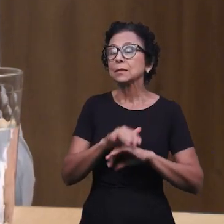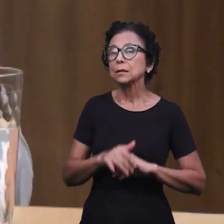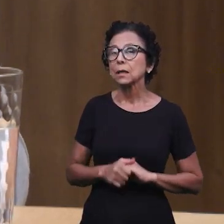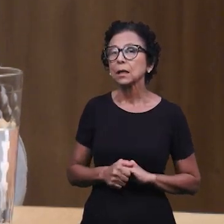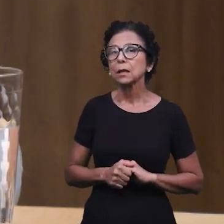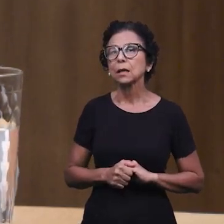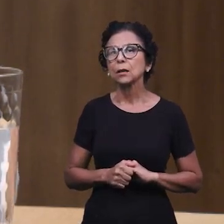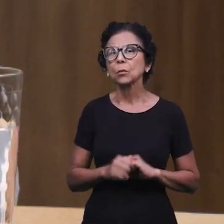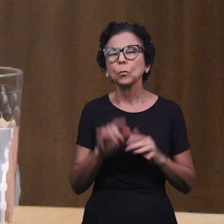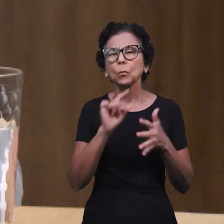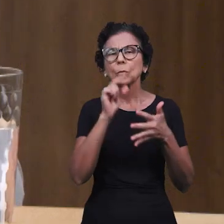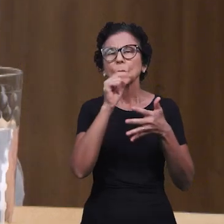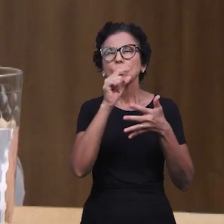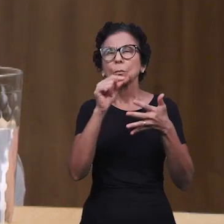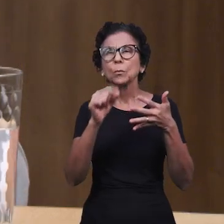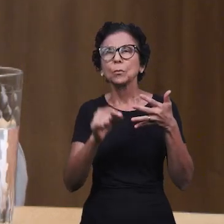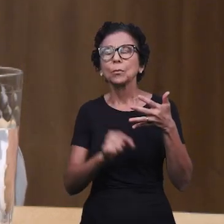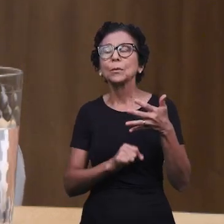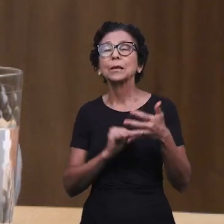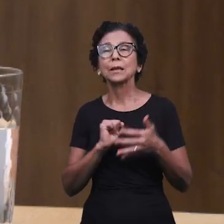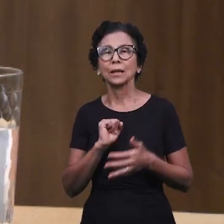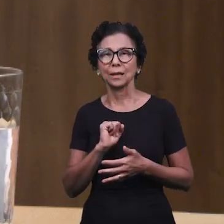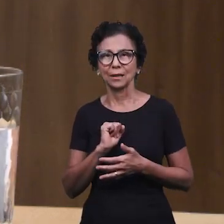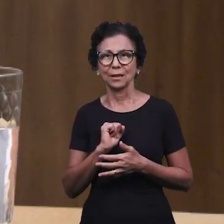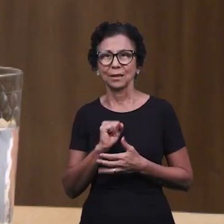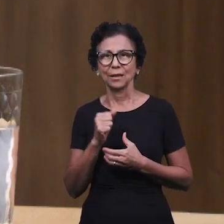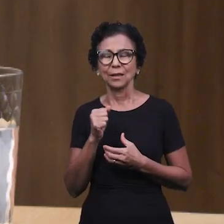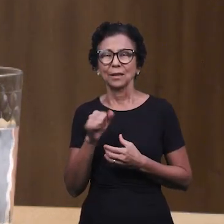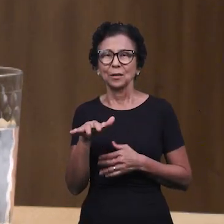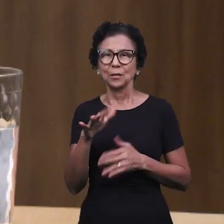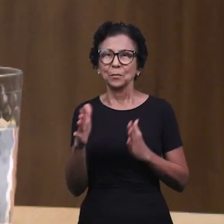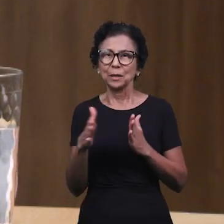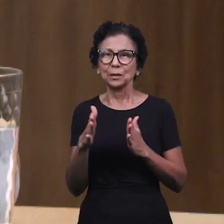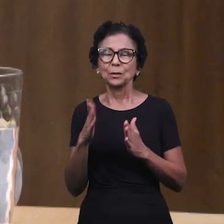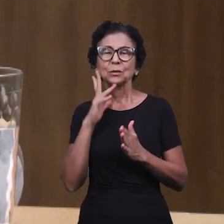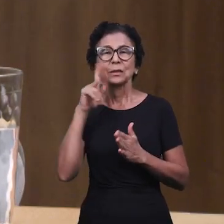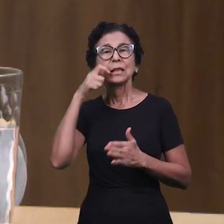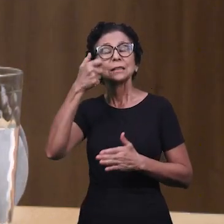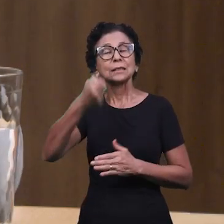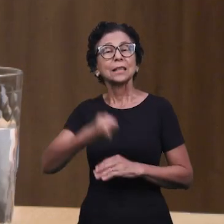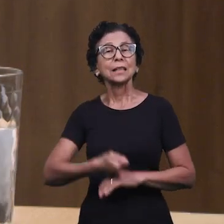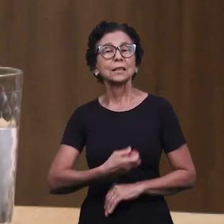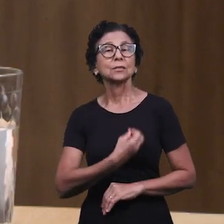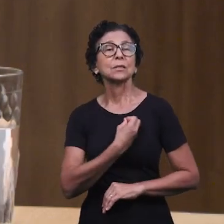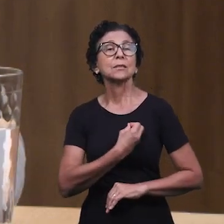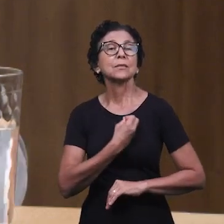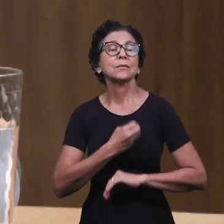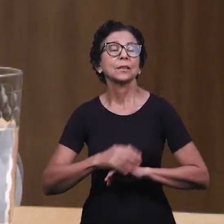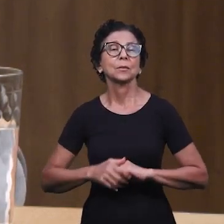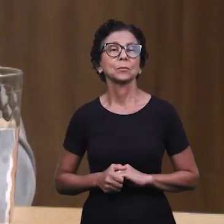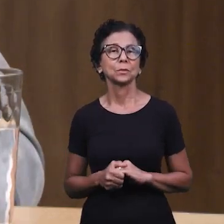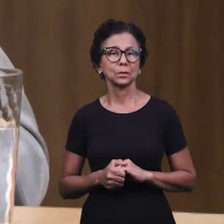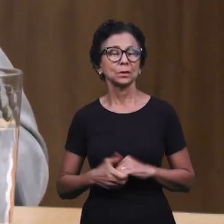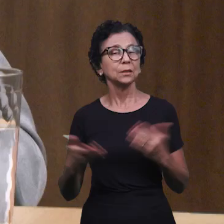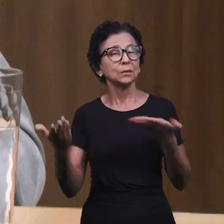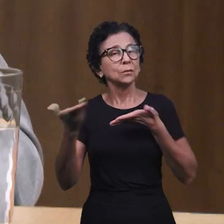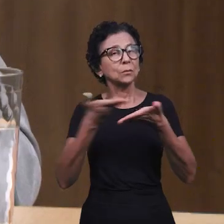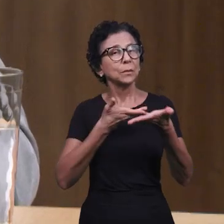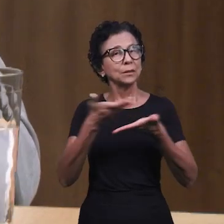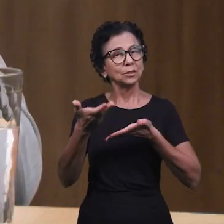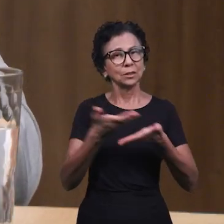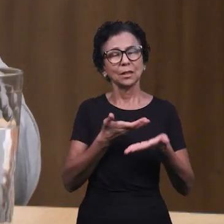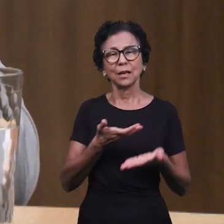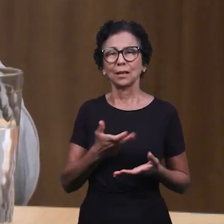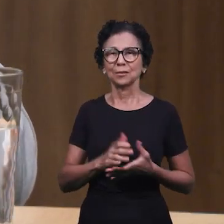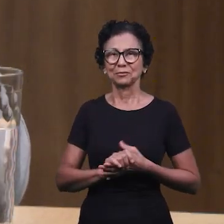que foram vividos na ceia, pregados e vividos na ceia, e que nós podemos trazer aqui no Conversas Bíblicas para que